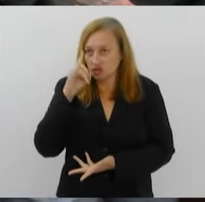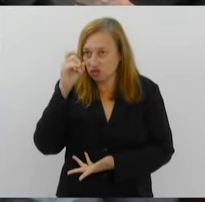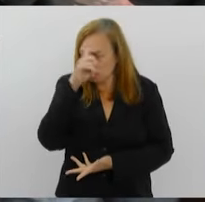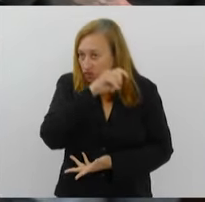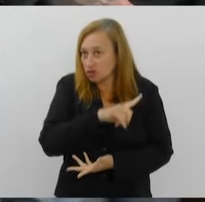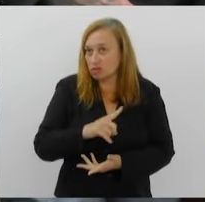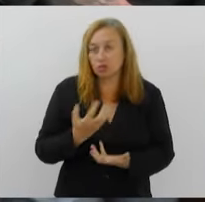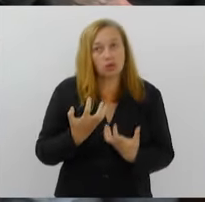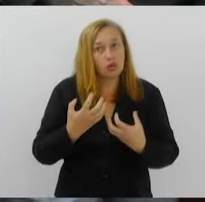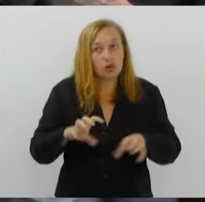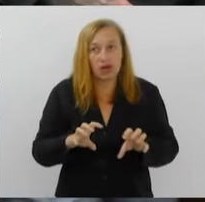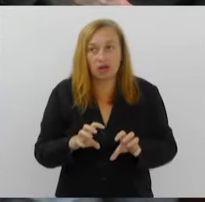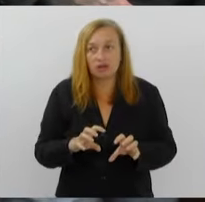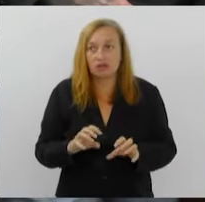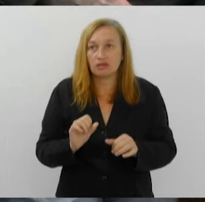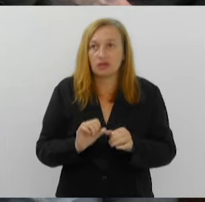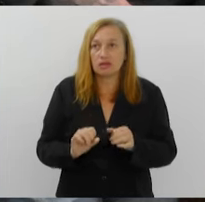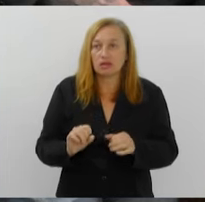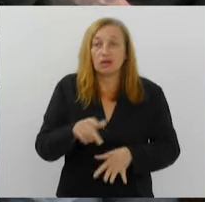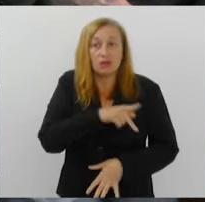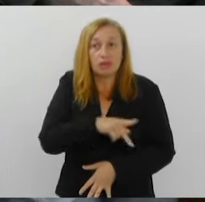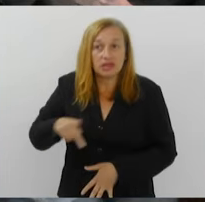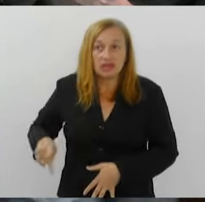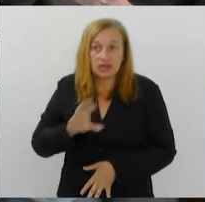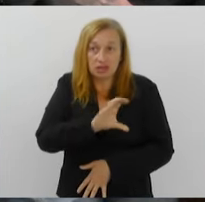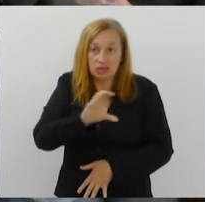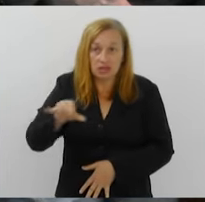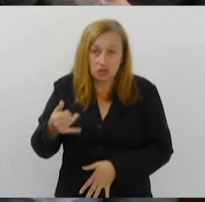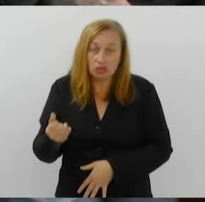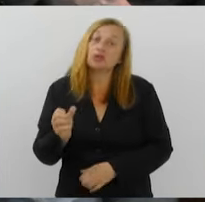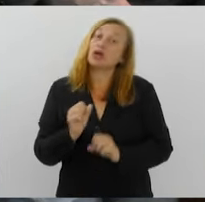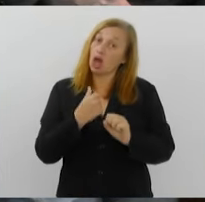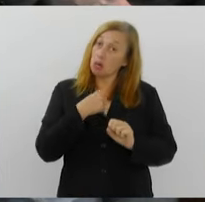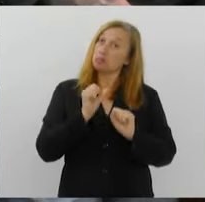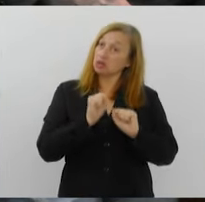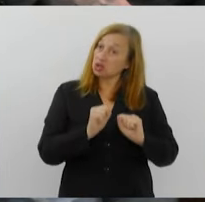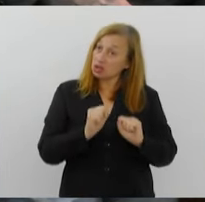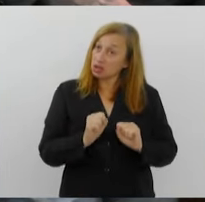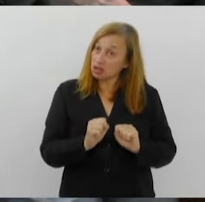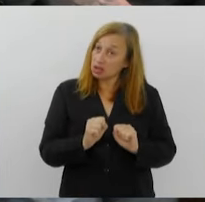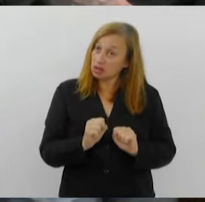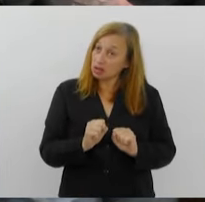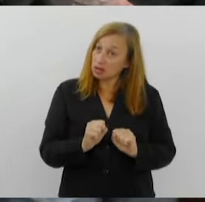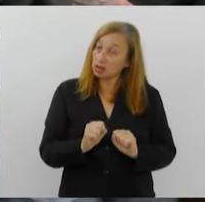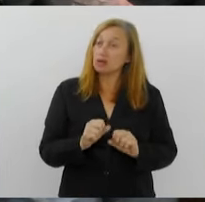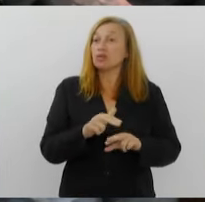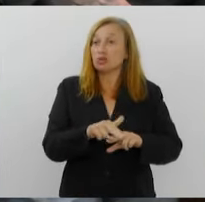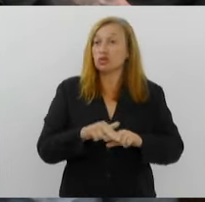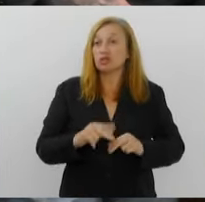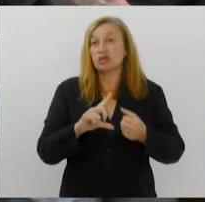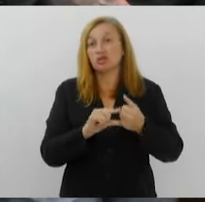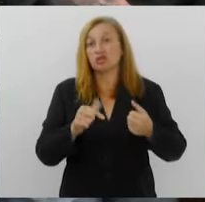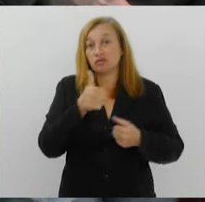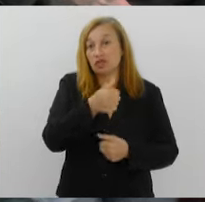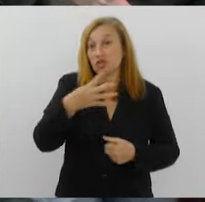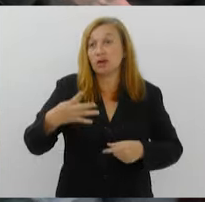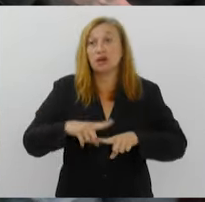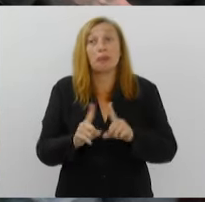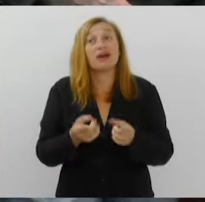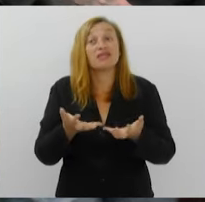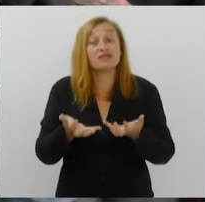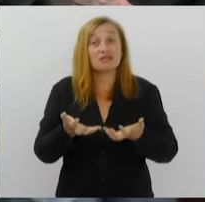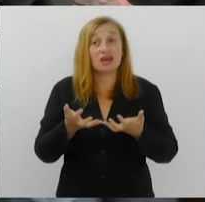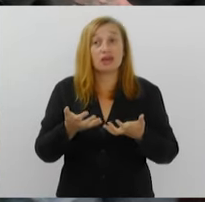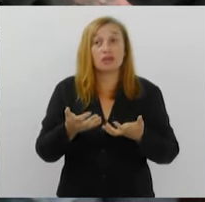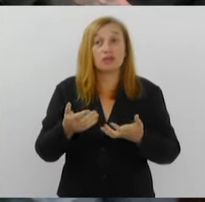quero fazê-lo na condição de presidente da CCJ, que poderia fazê-lo por força do artigo 24 do Regimento, mas pretendo